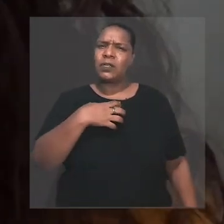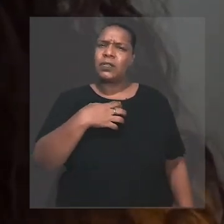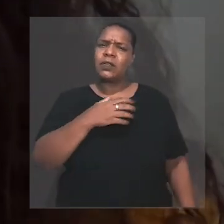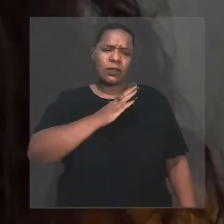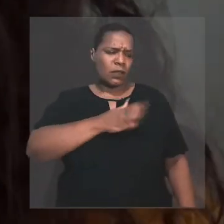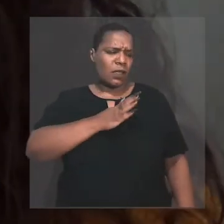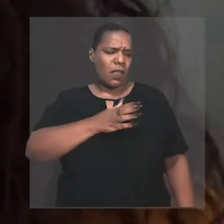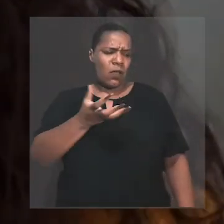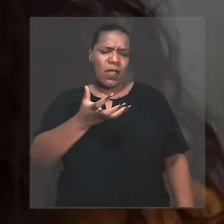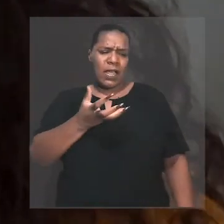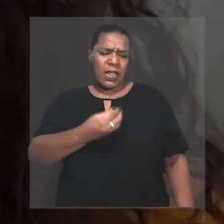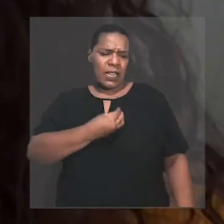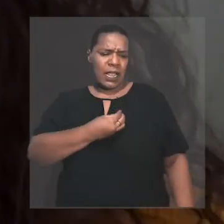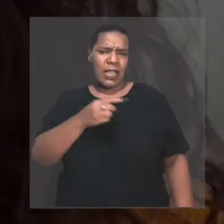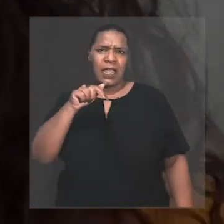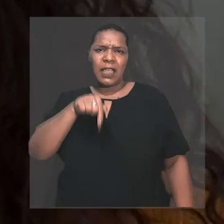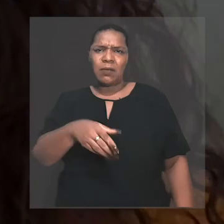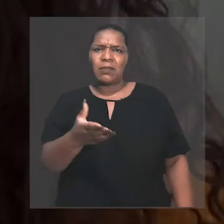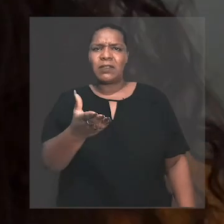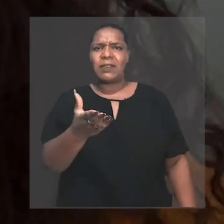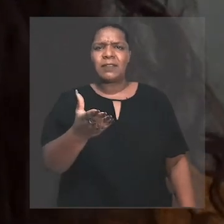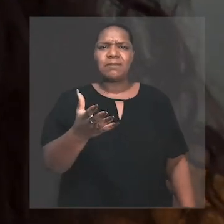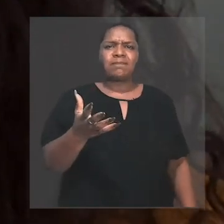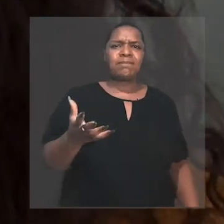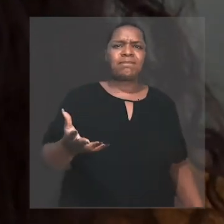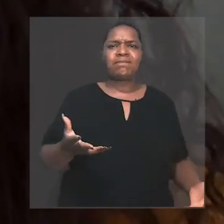Eu sinto seu coração, eu quero estar aqui pra você, mas...